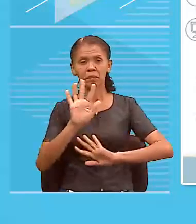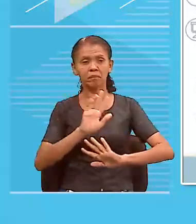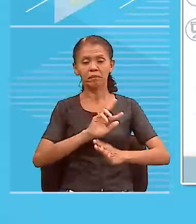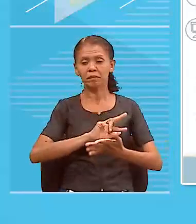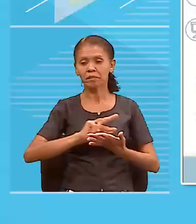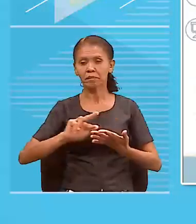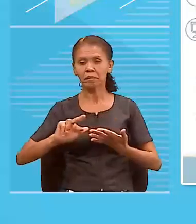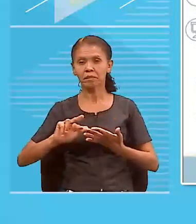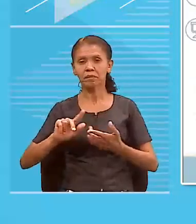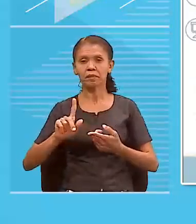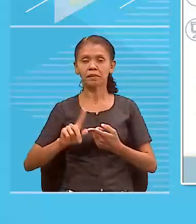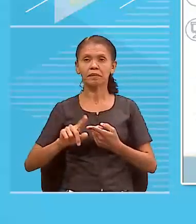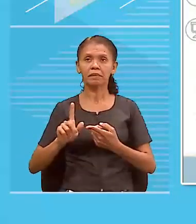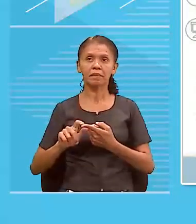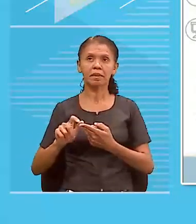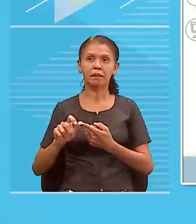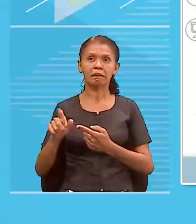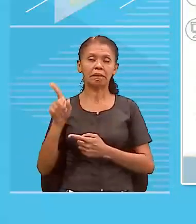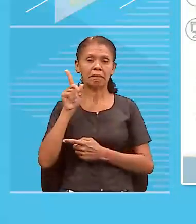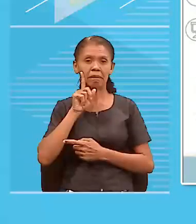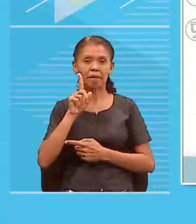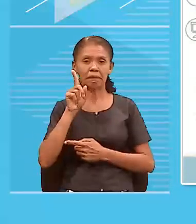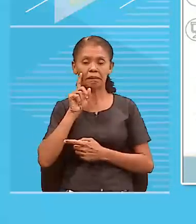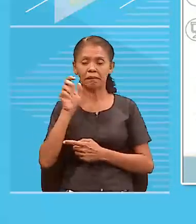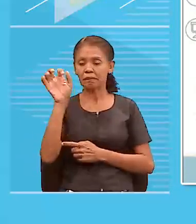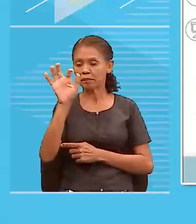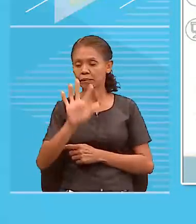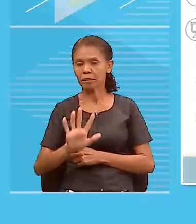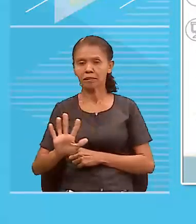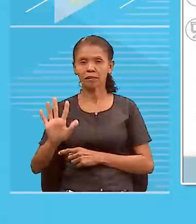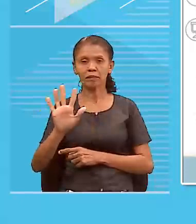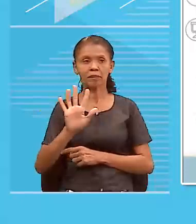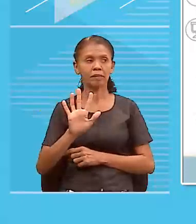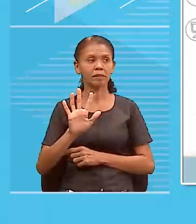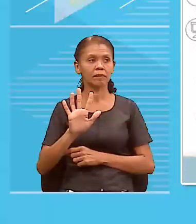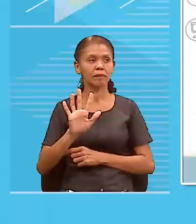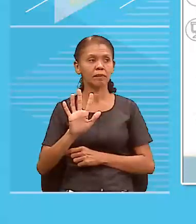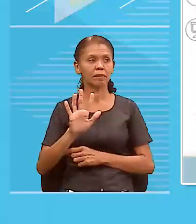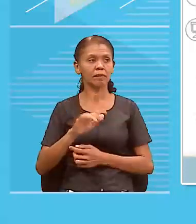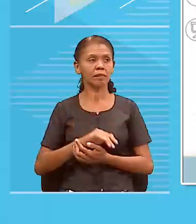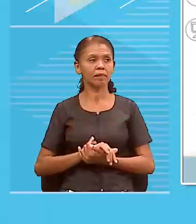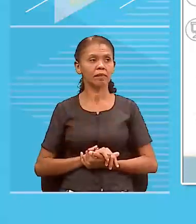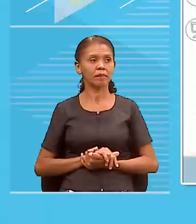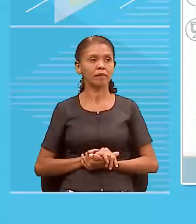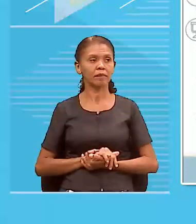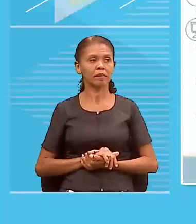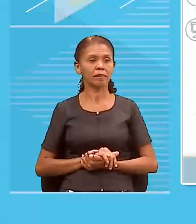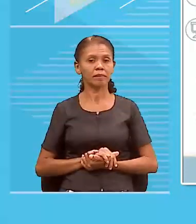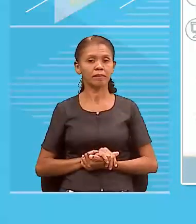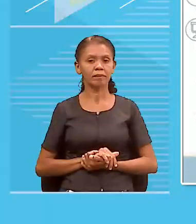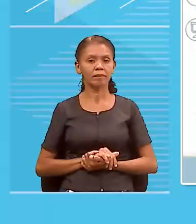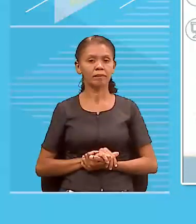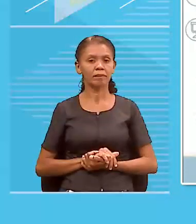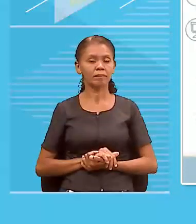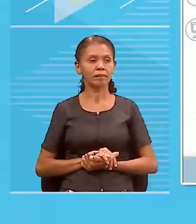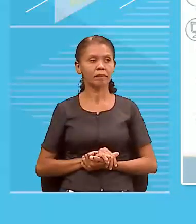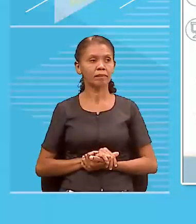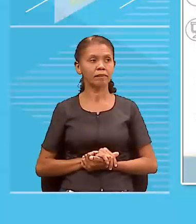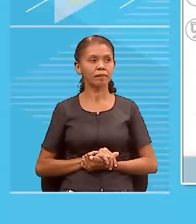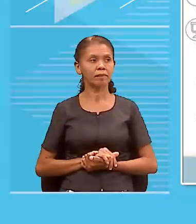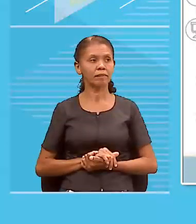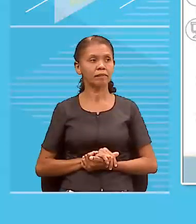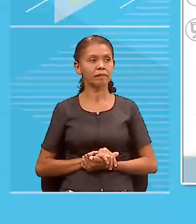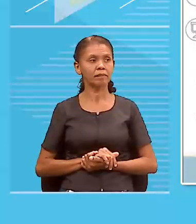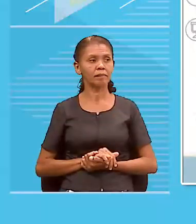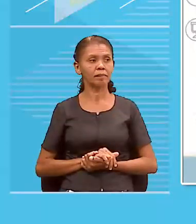na Europa nos Estados Unidos e em outras partes do mundo e eles usam e não tem essa